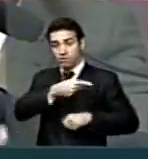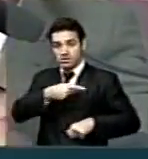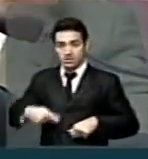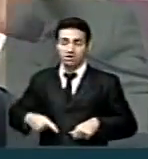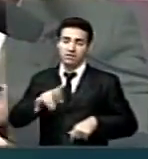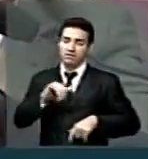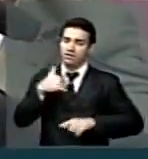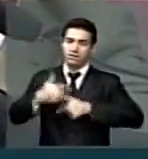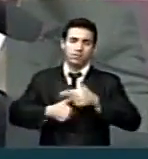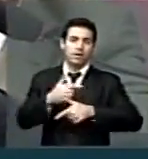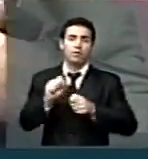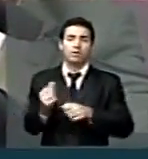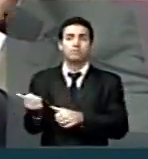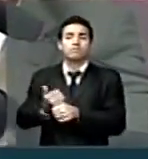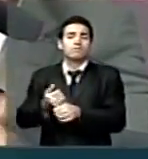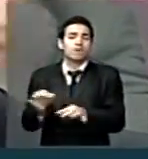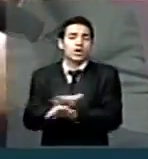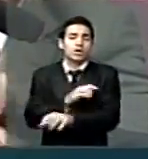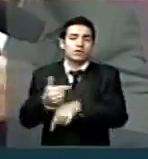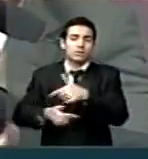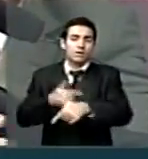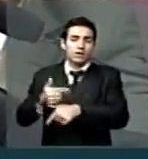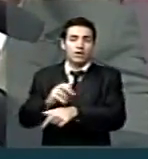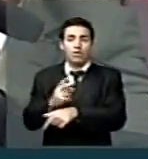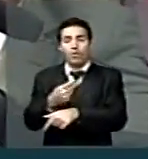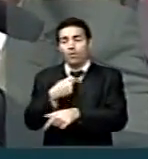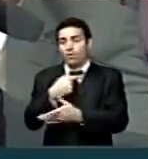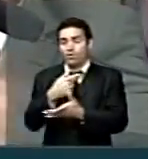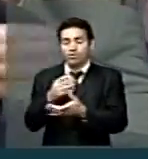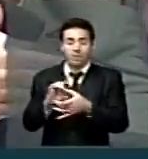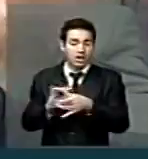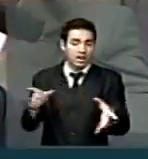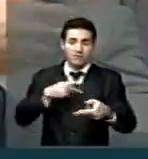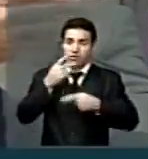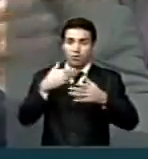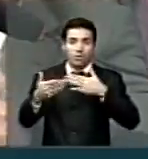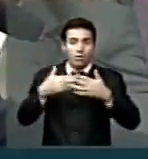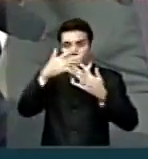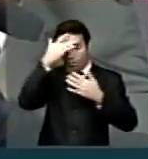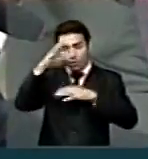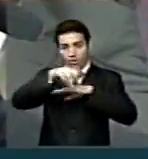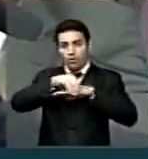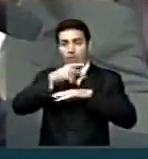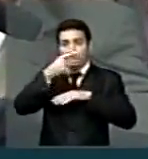deve ser, investir no cargo de presidente, ouvindo e dando oportunidade a todos. Para contraditar, iniciar o processo de eleição, por favor. Eu queria...